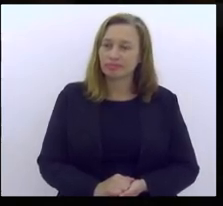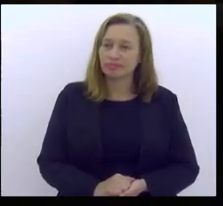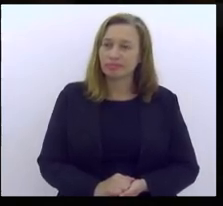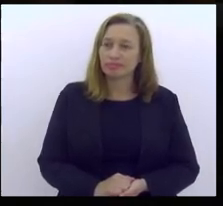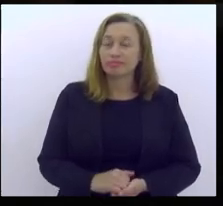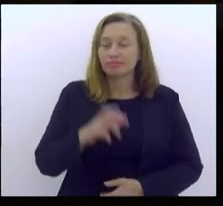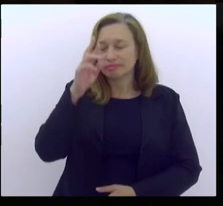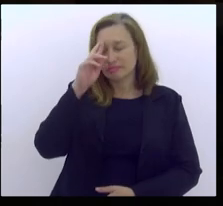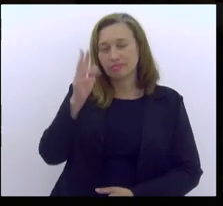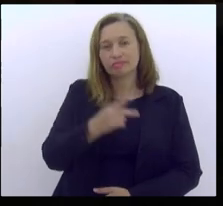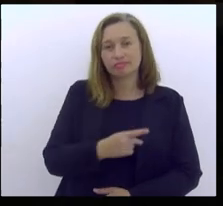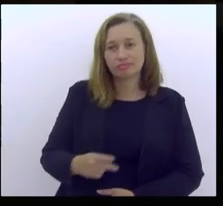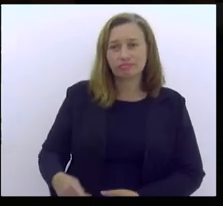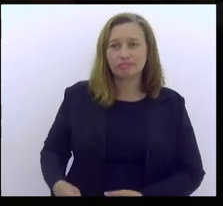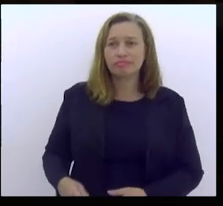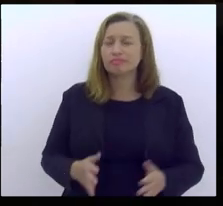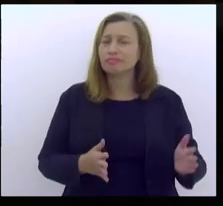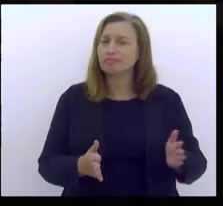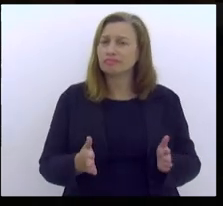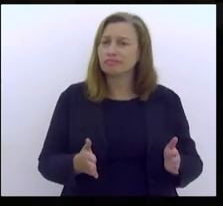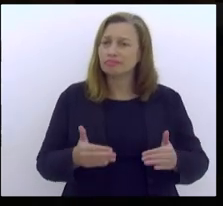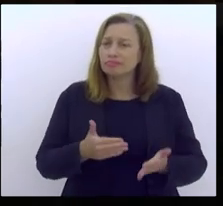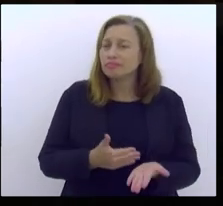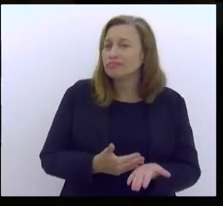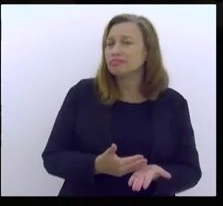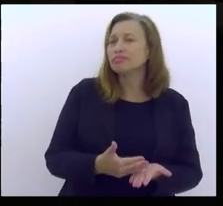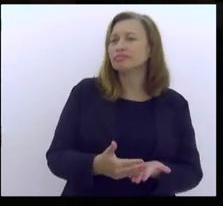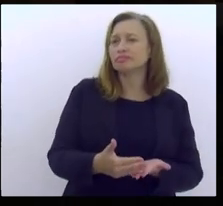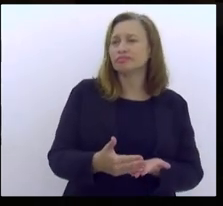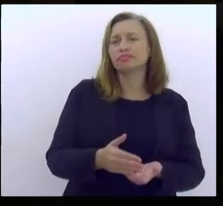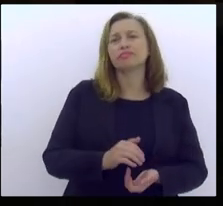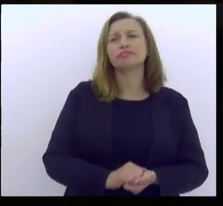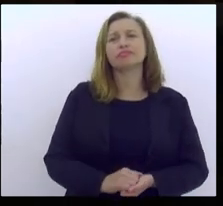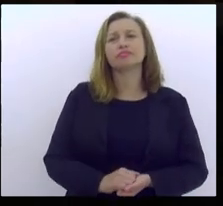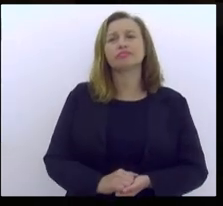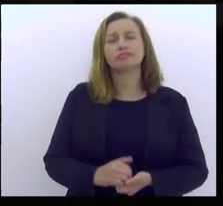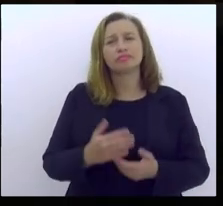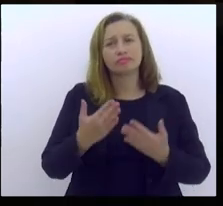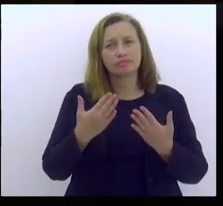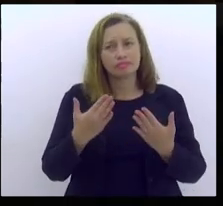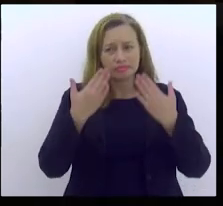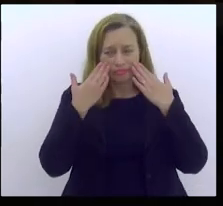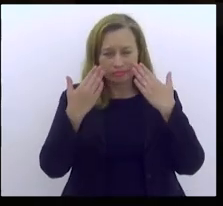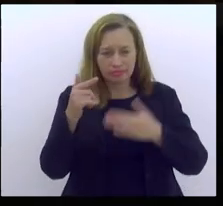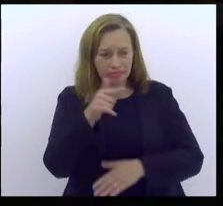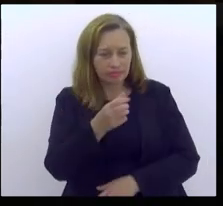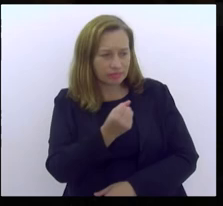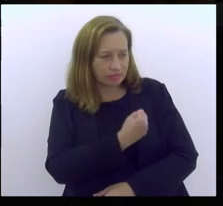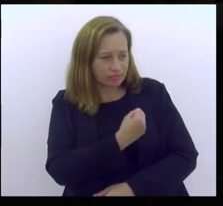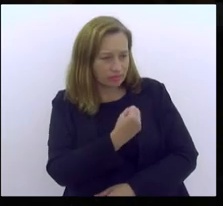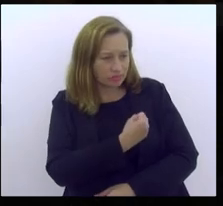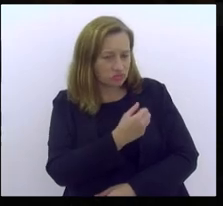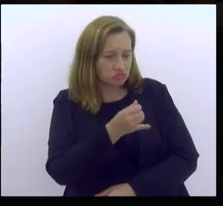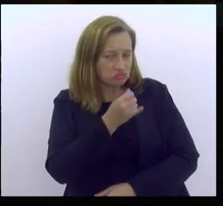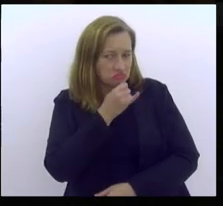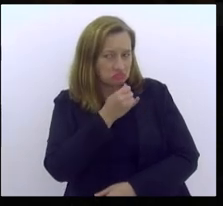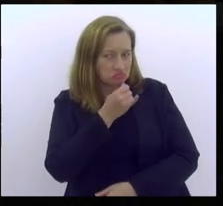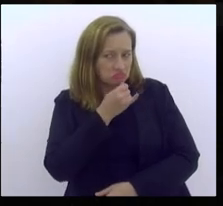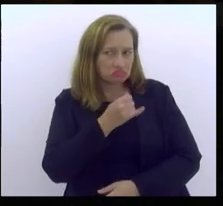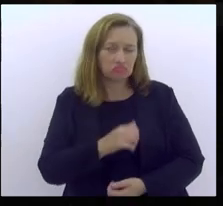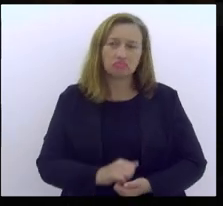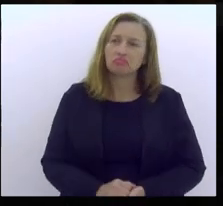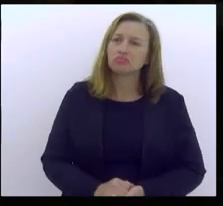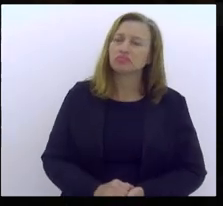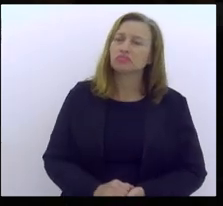Senhora presidente, no expediente inicial, apresentei aqui os números trágicos